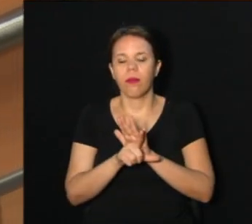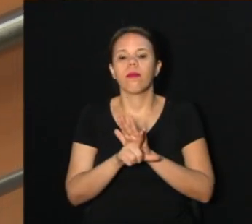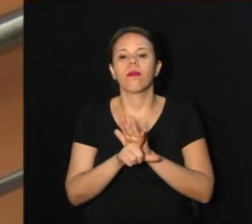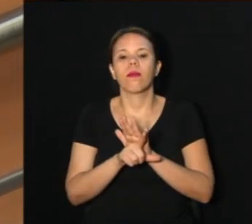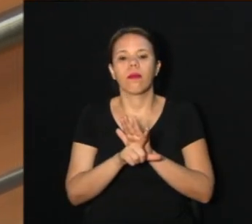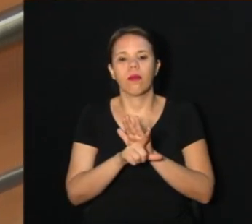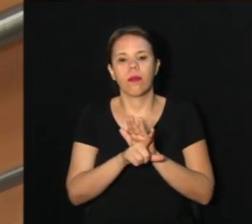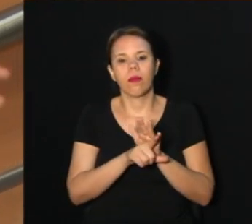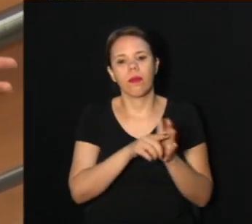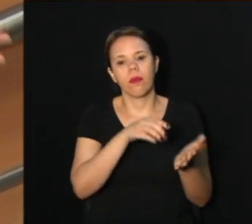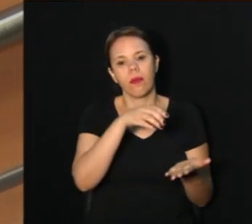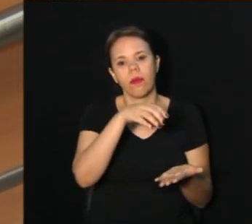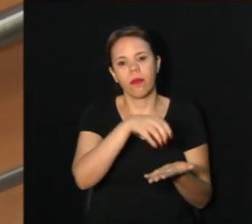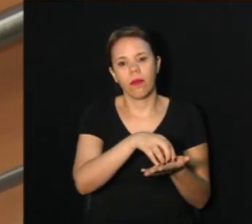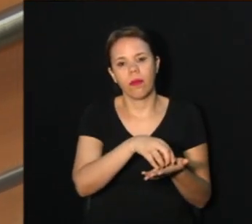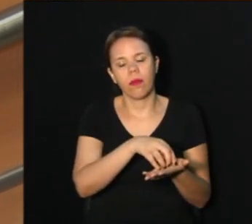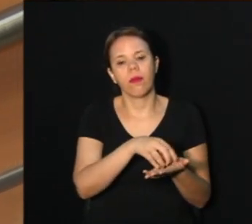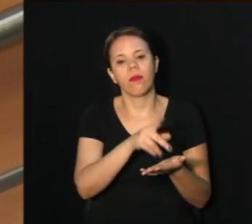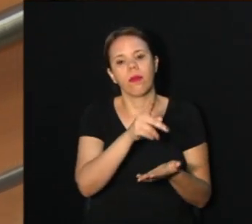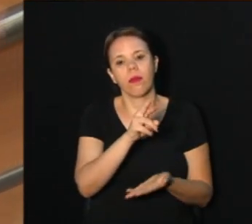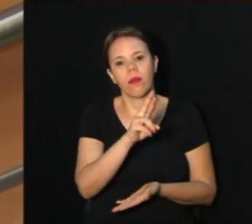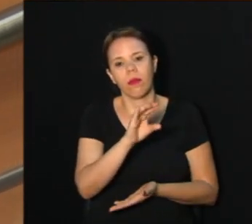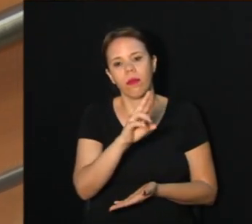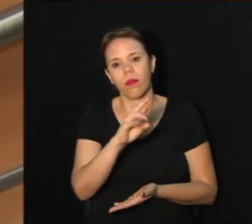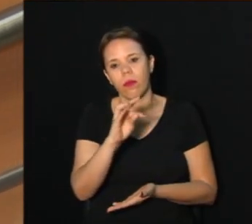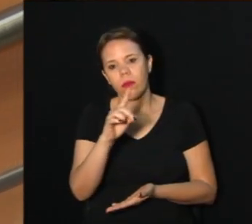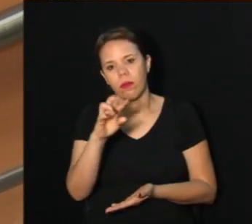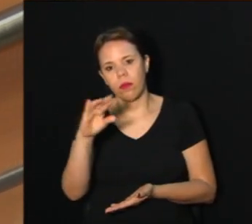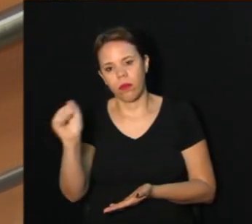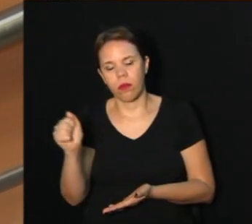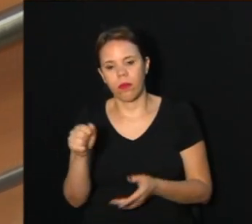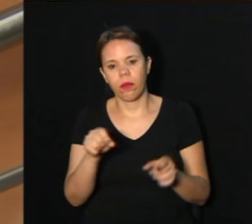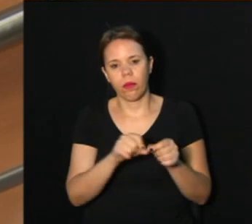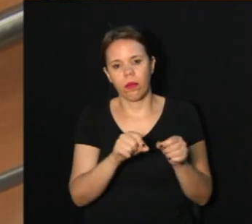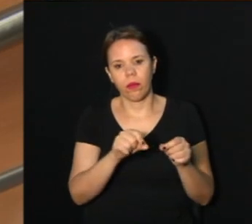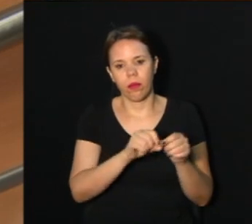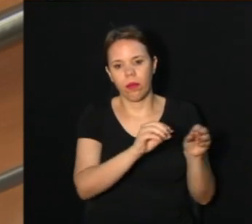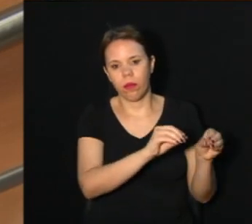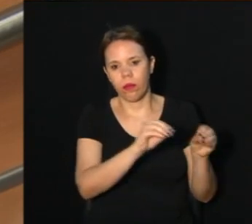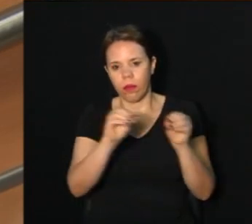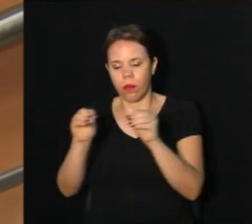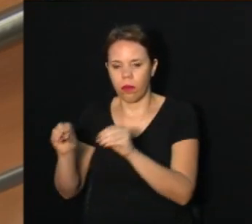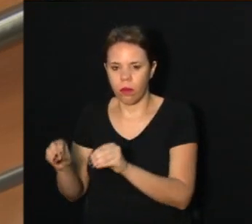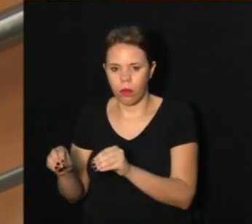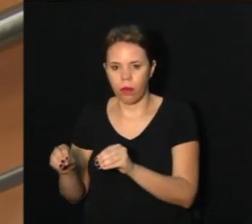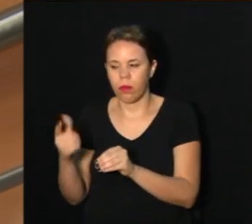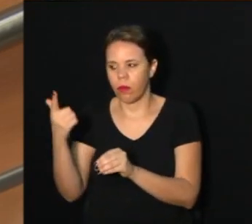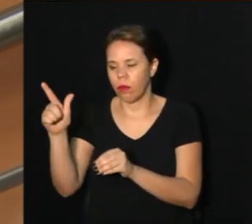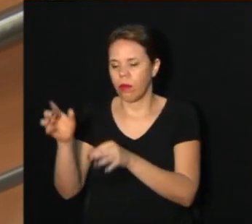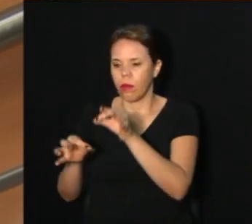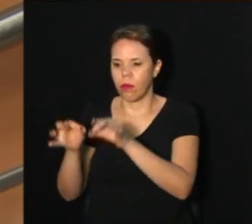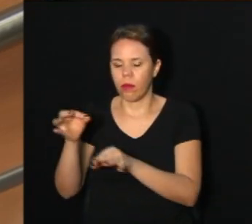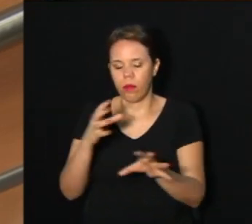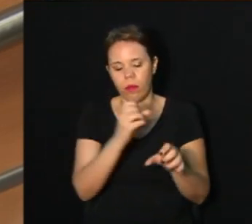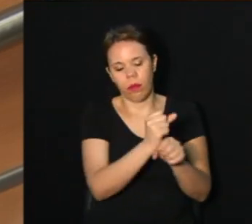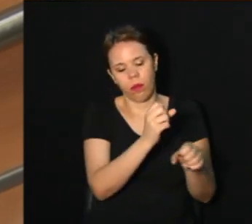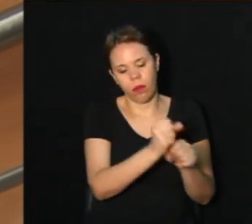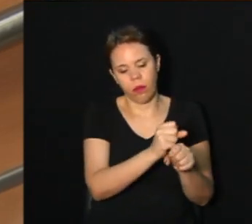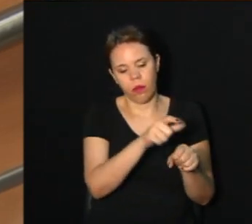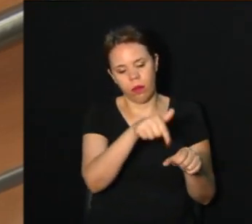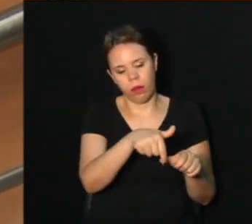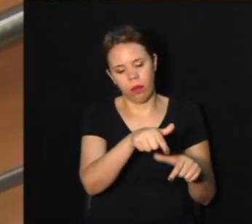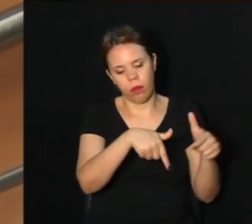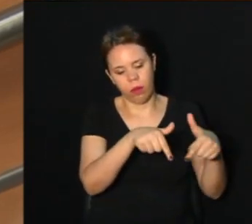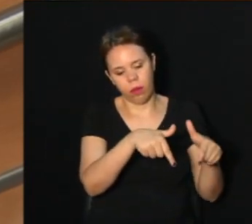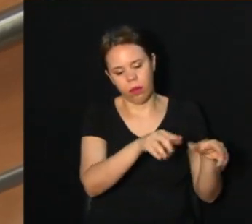for aprovada. Nós seremos removidos da Finanças para a Secretaria de Assuntos Jurídicos. No projeto inicial, havia